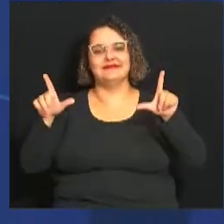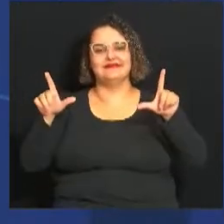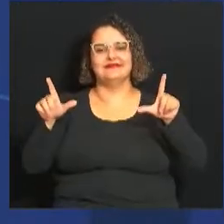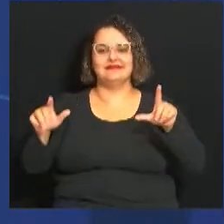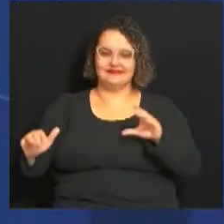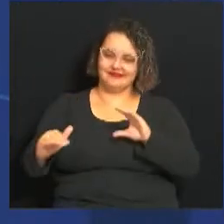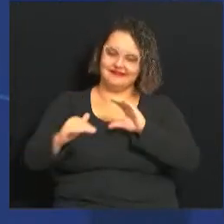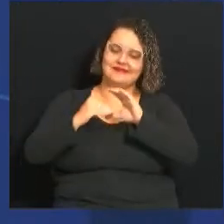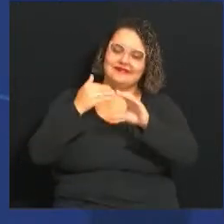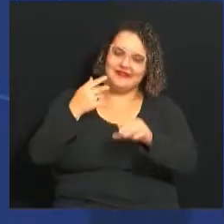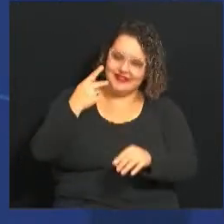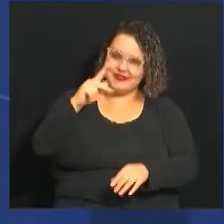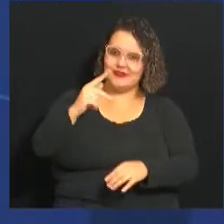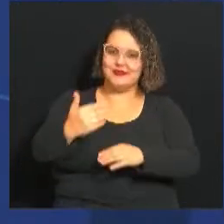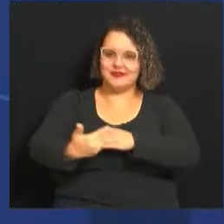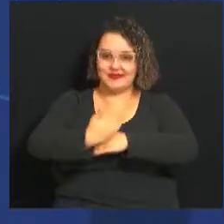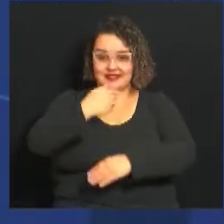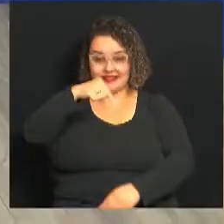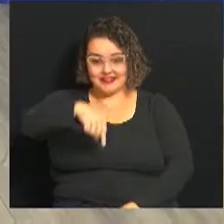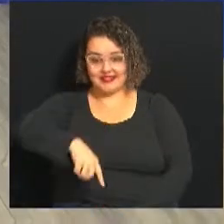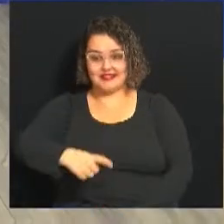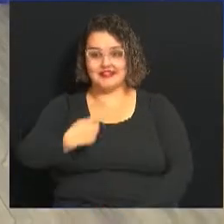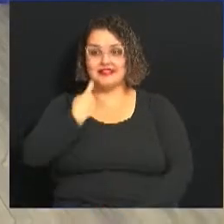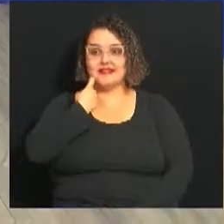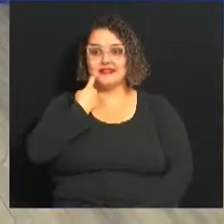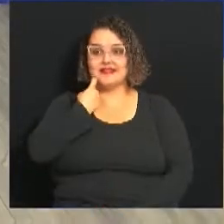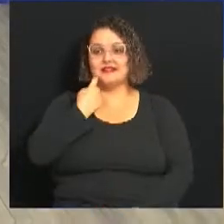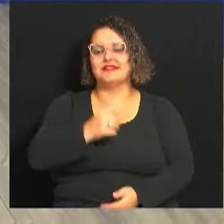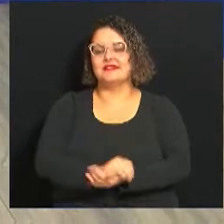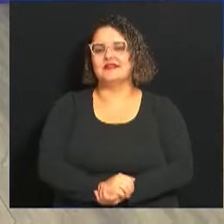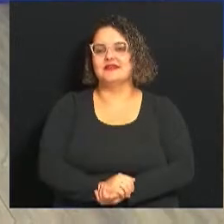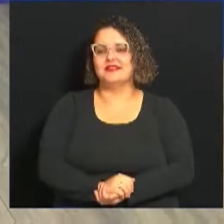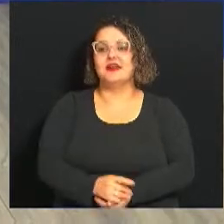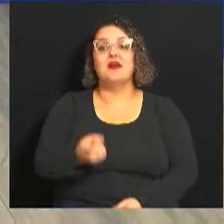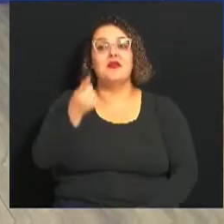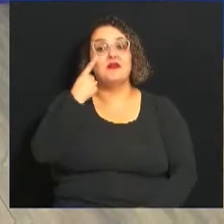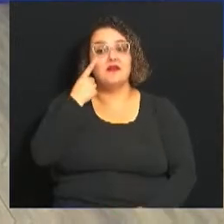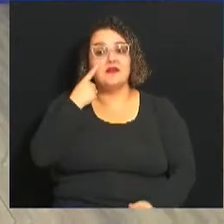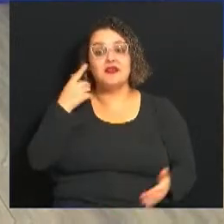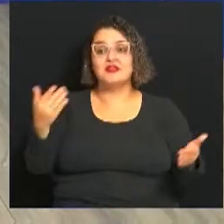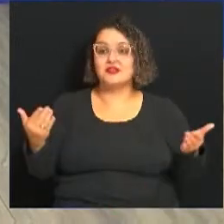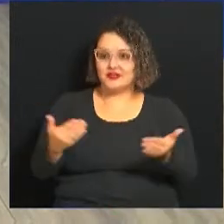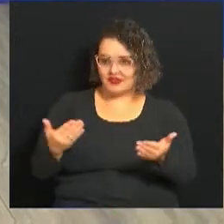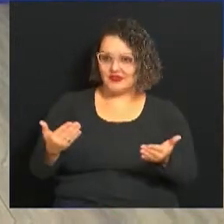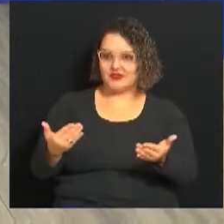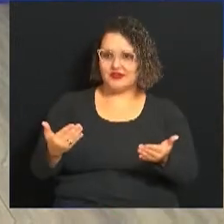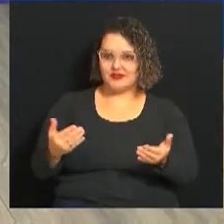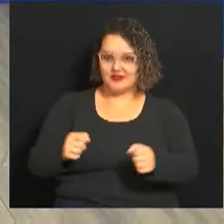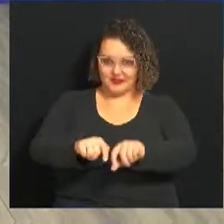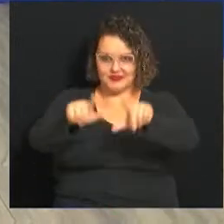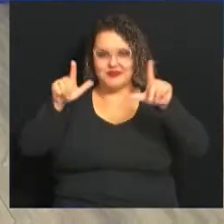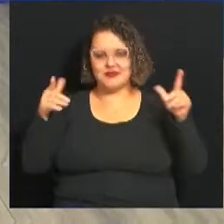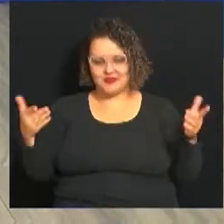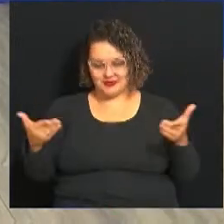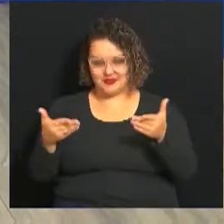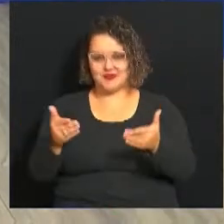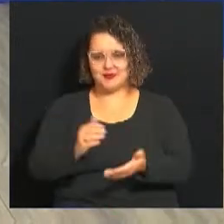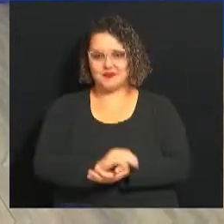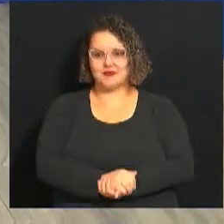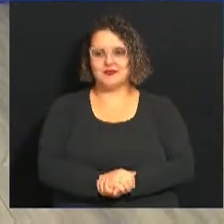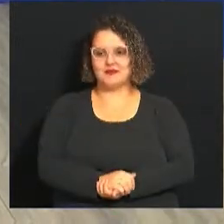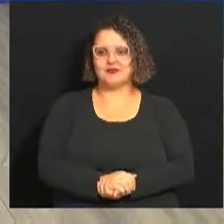sua participação nesta sexta-feira. Confira a partir de agora os destaques de hoje.